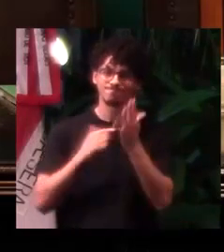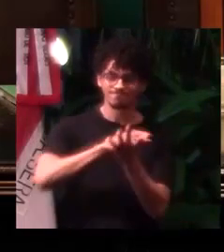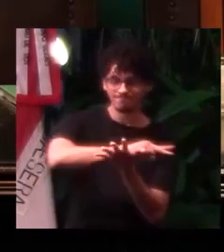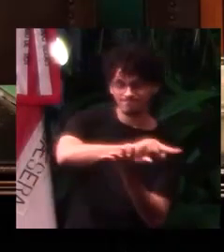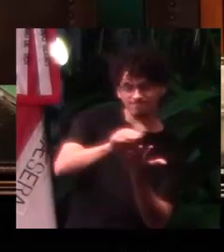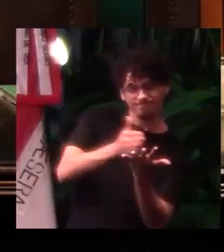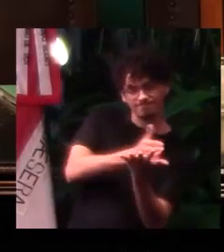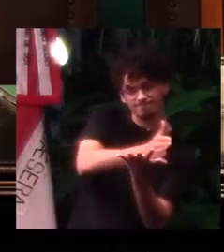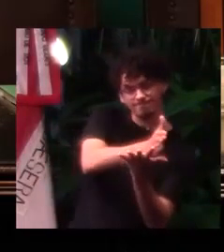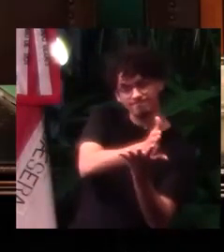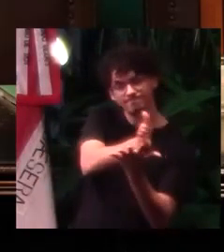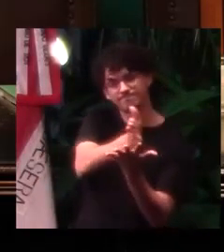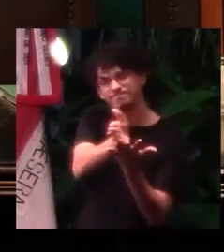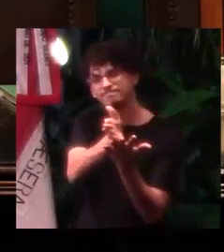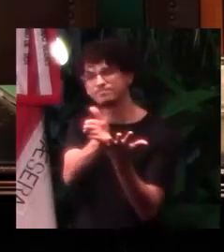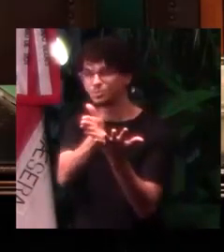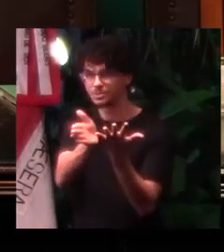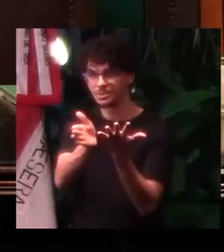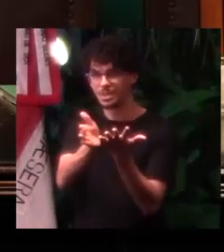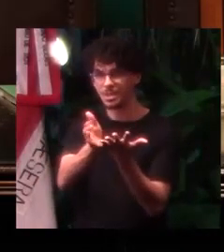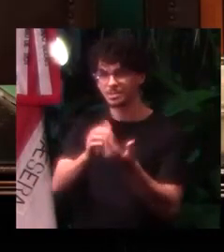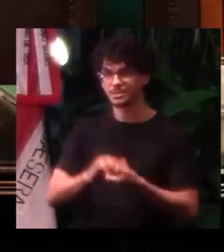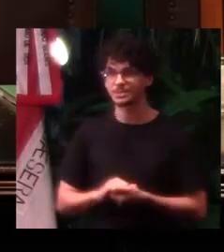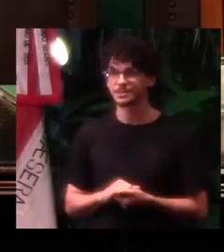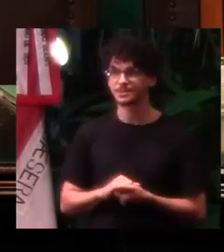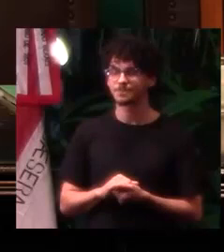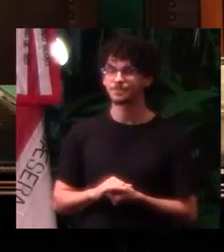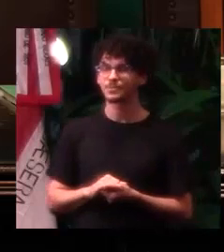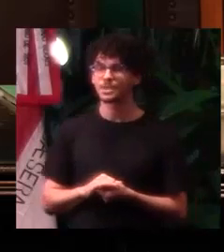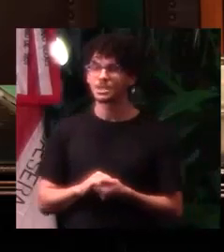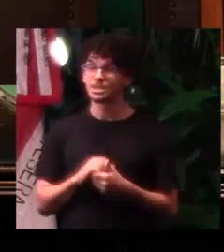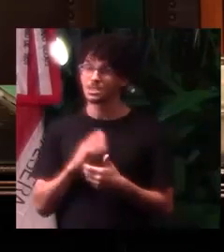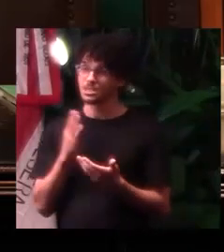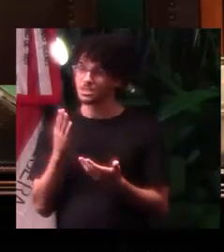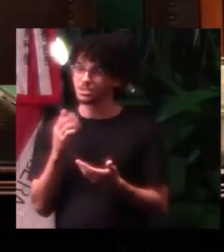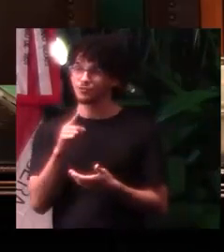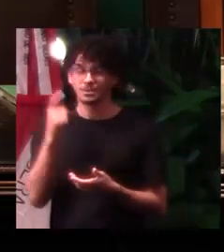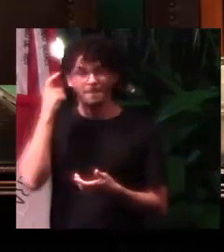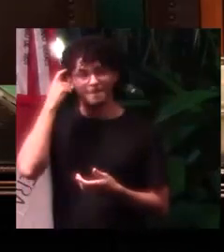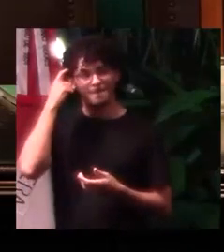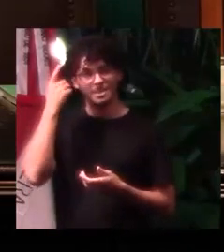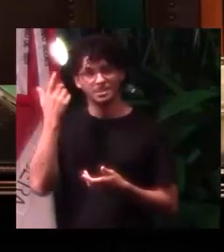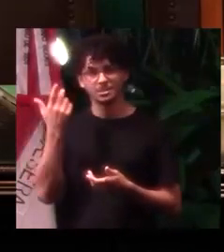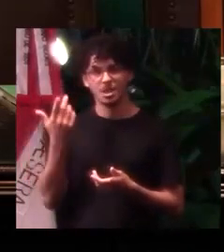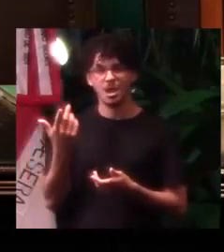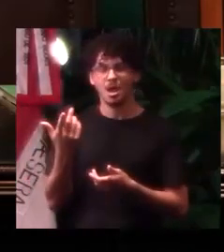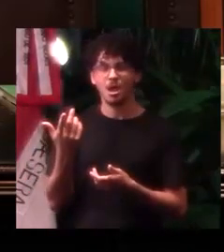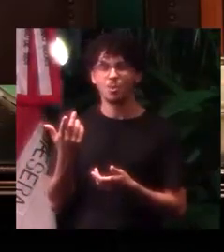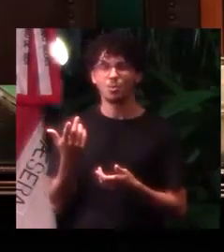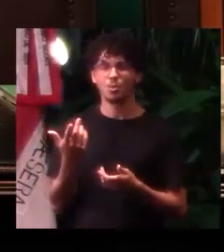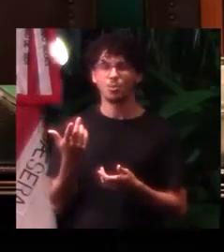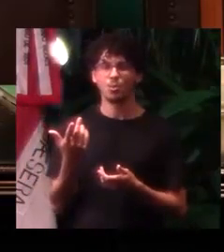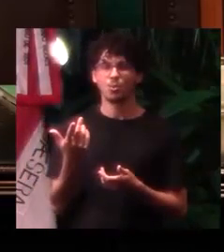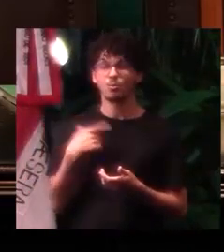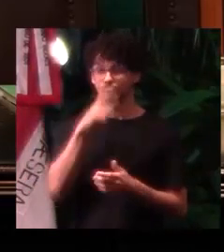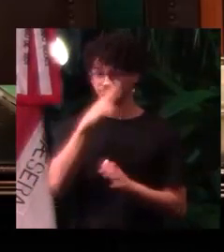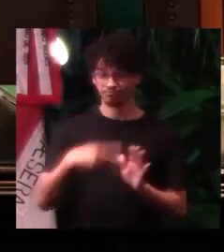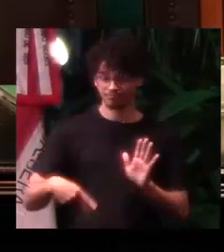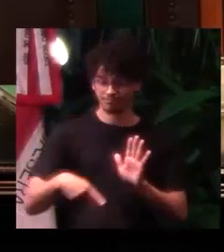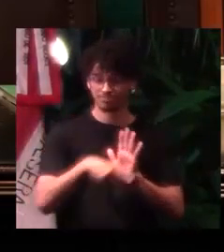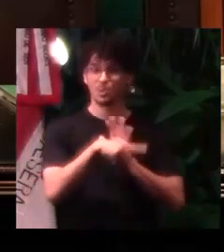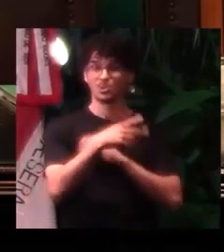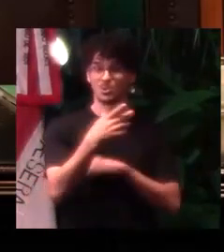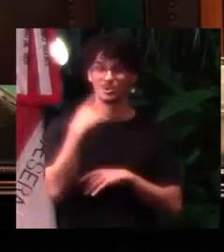vieses, né? Ela tem muitas possibilidades. Se você pensar, por exemplo, o patrono dos advogados